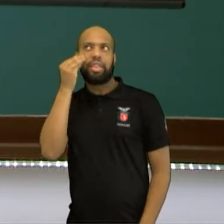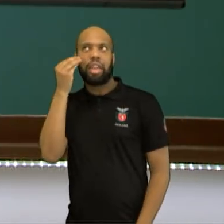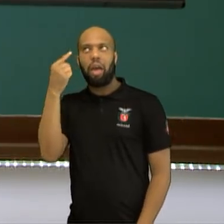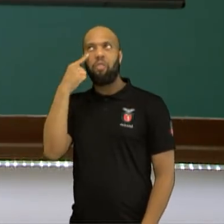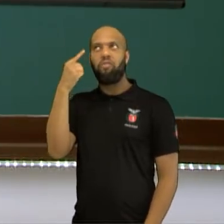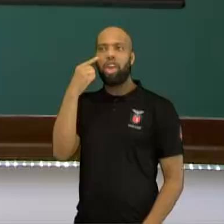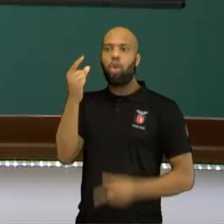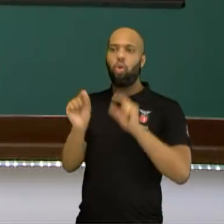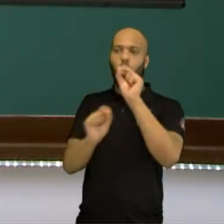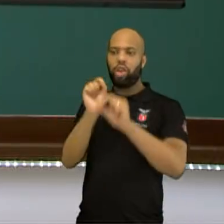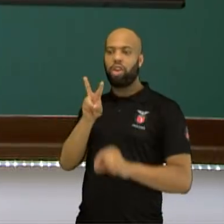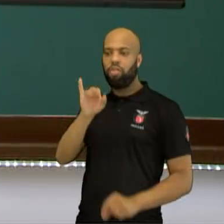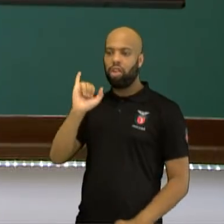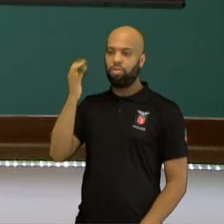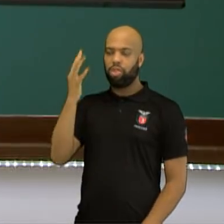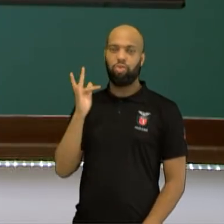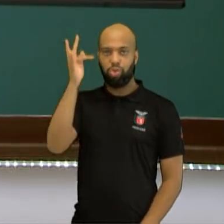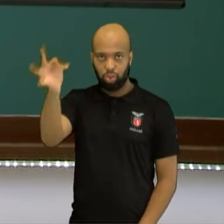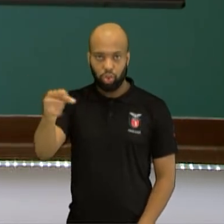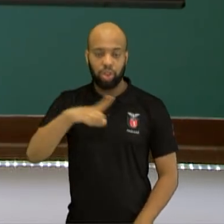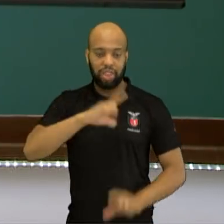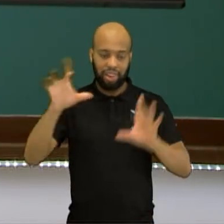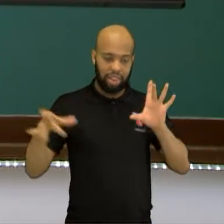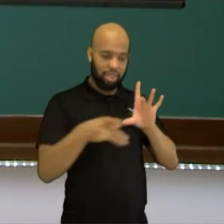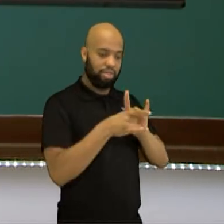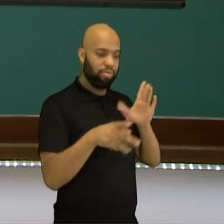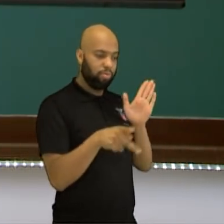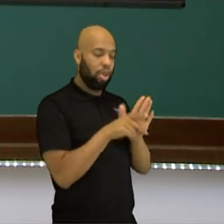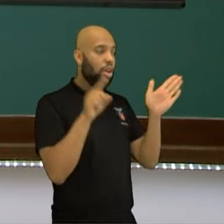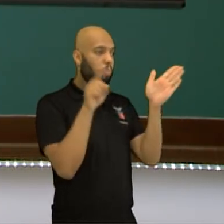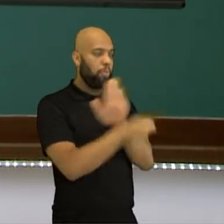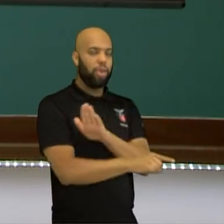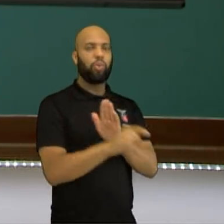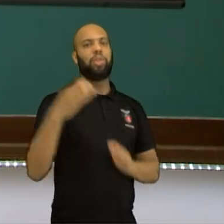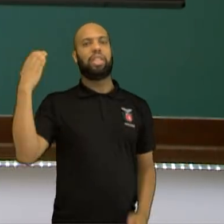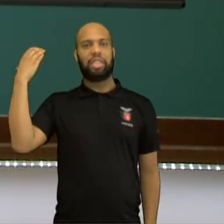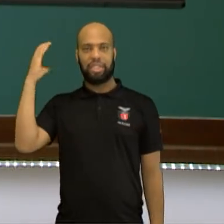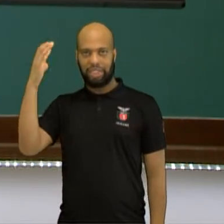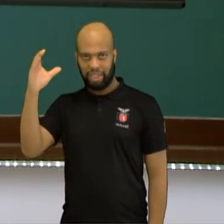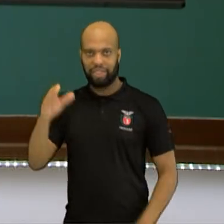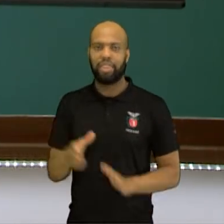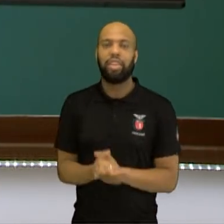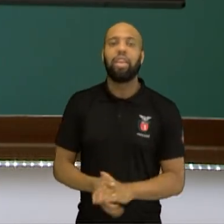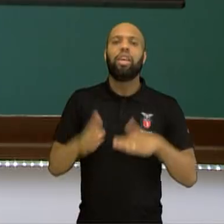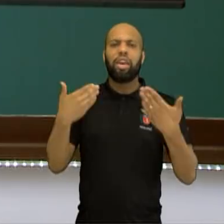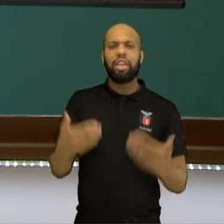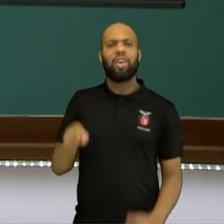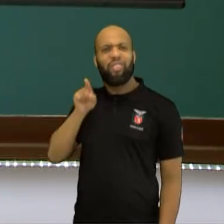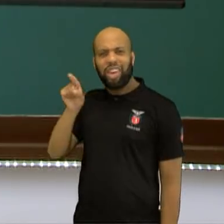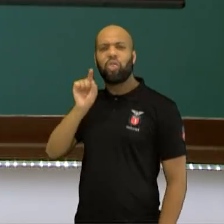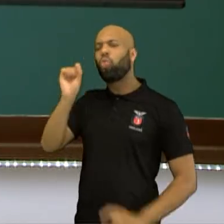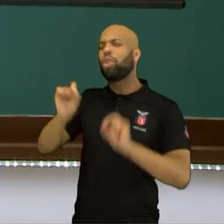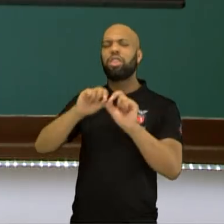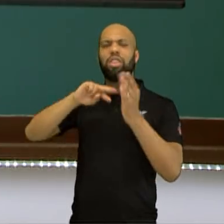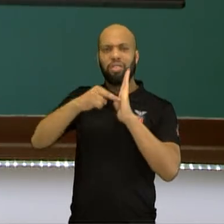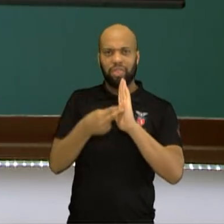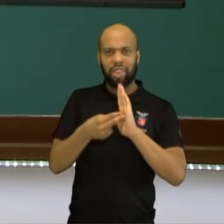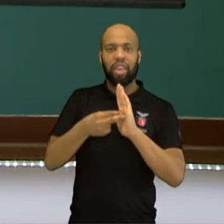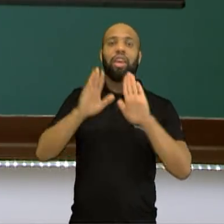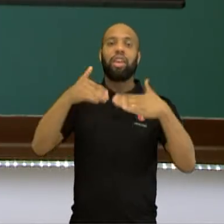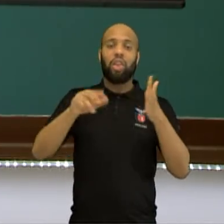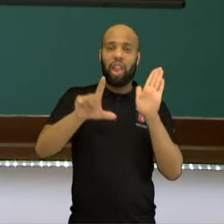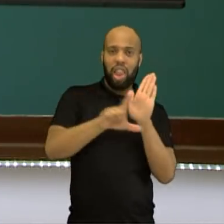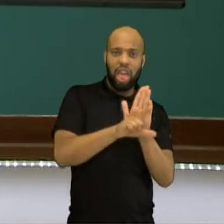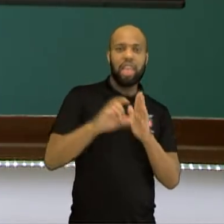inerentes aos enunciados científicos. O que eu estou querendo dizer com isso aqui? Uma teoria, uma lei científica, ela